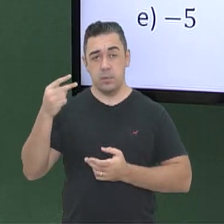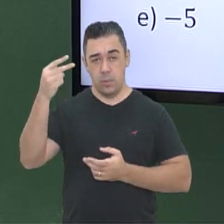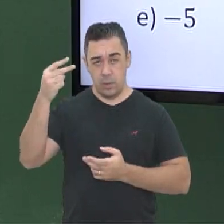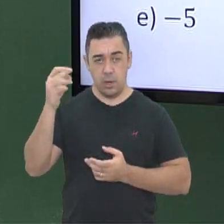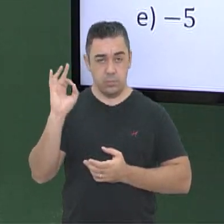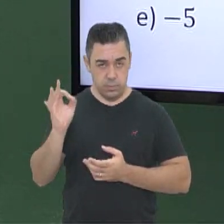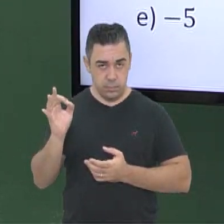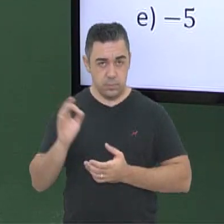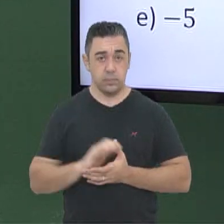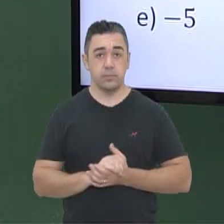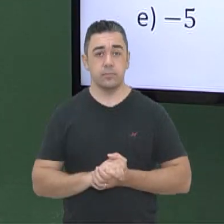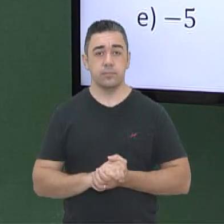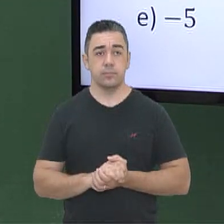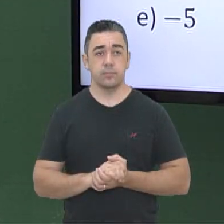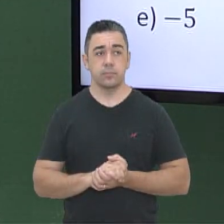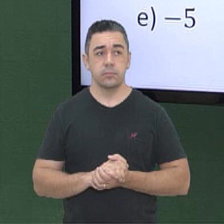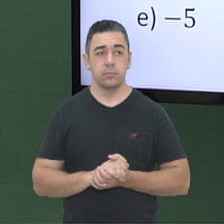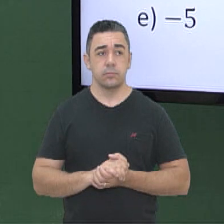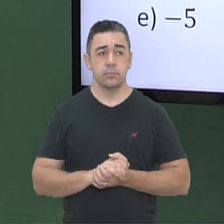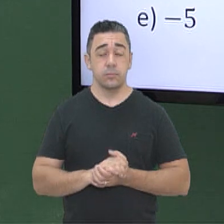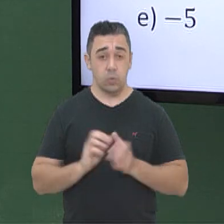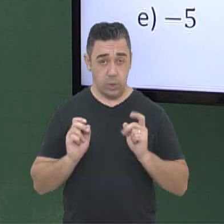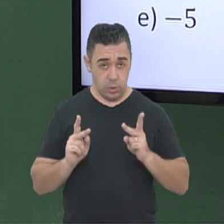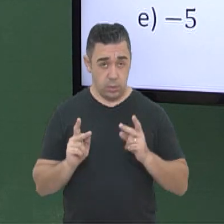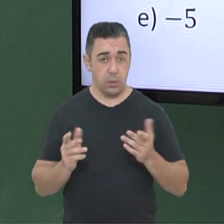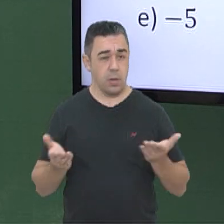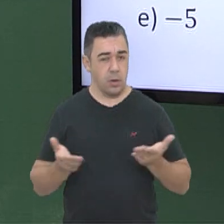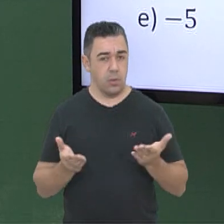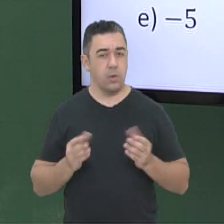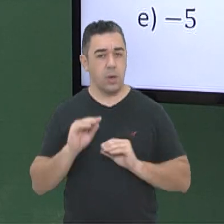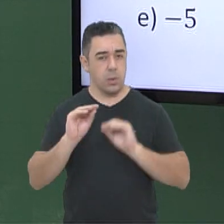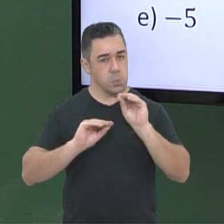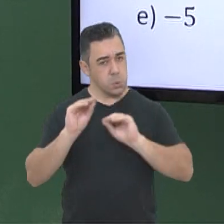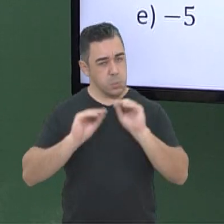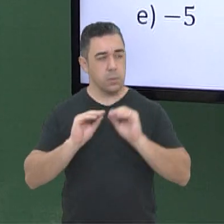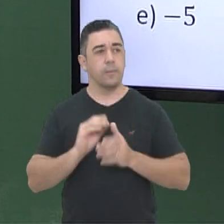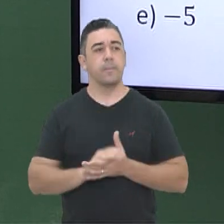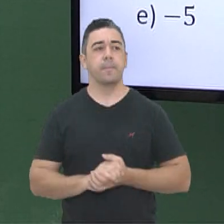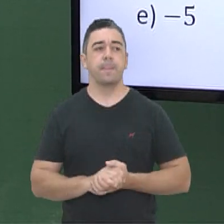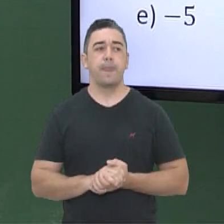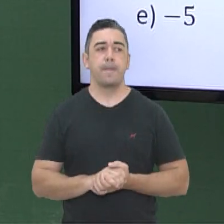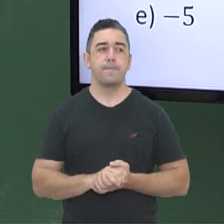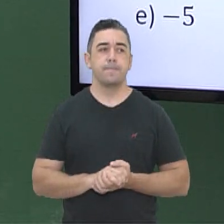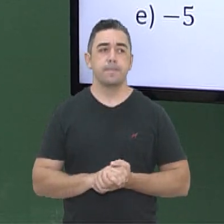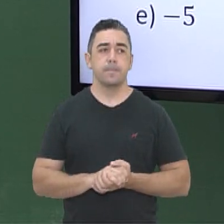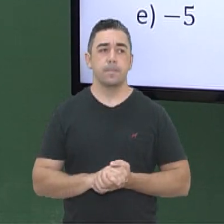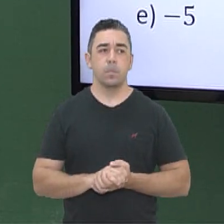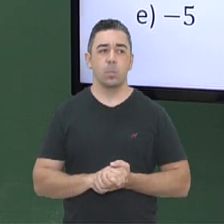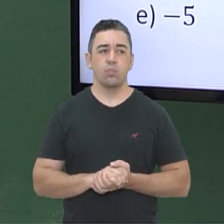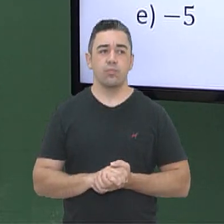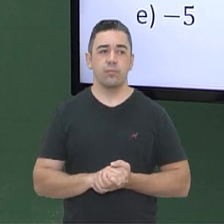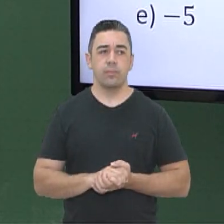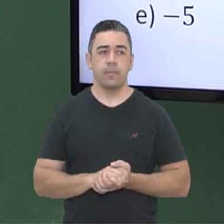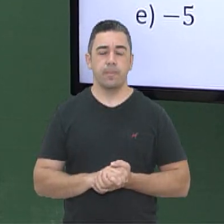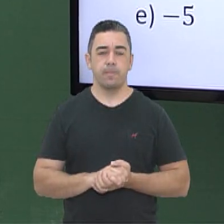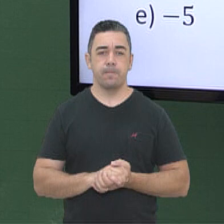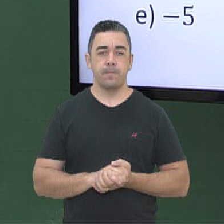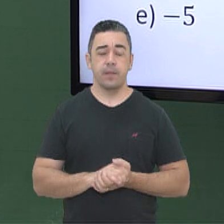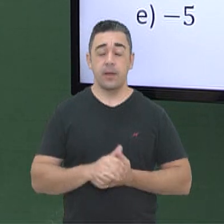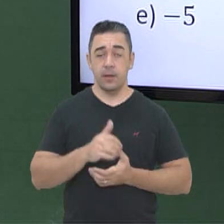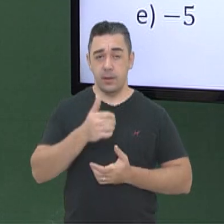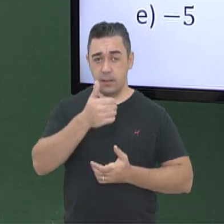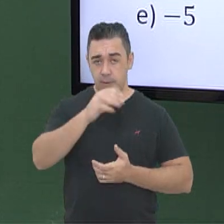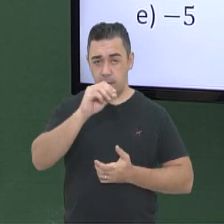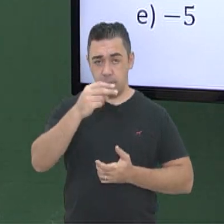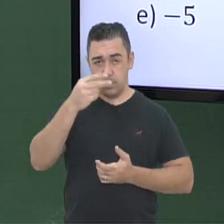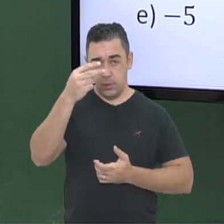ao quadrado, ok? Então, vamos dar um jeitinho de arrumar ela. 3 raiz de 10 menos raiz